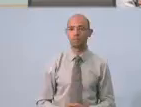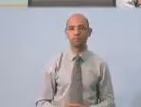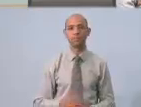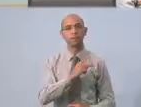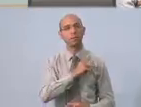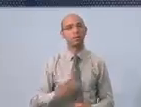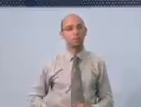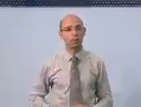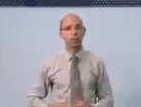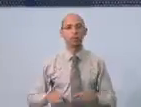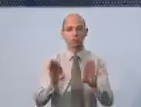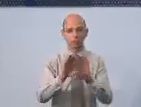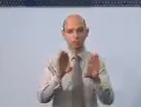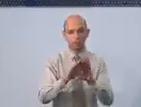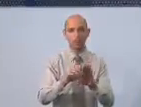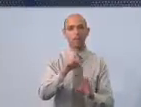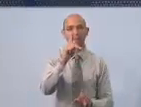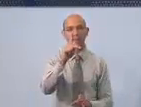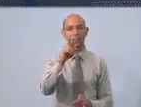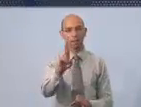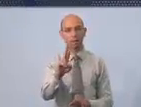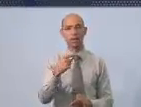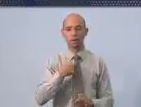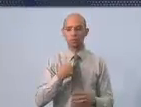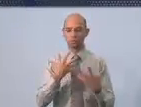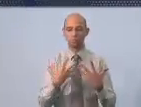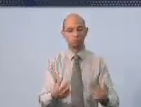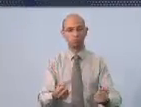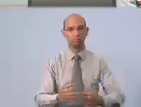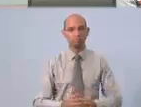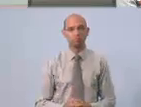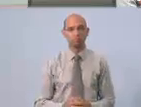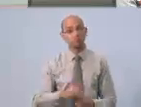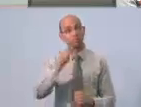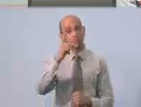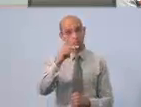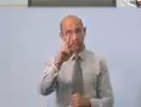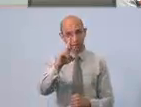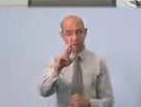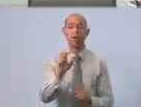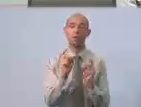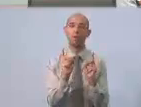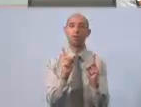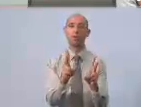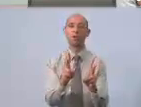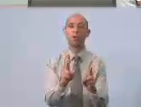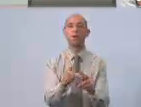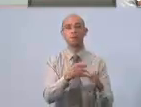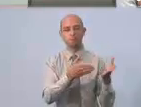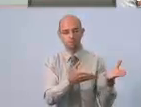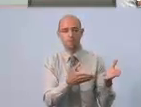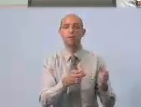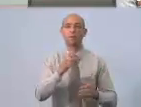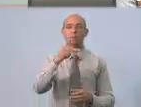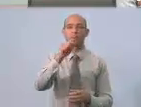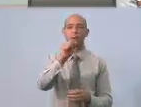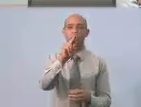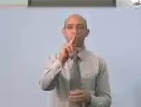pelo Partido da República, este vereador. Pelo Partido da República, vereador Paulo